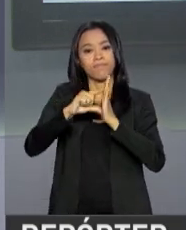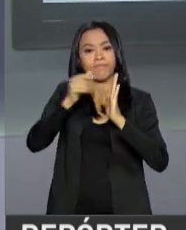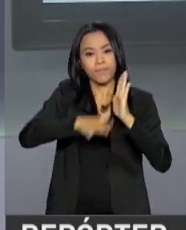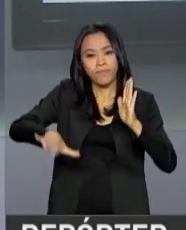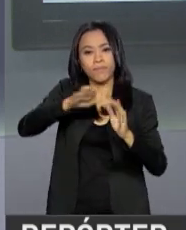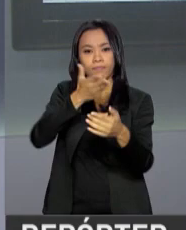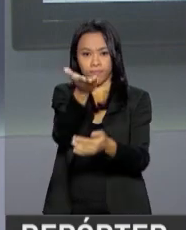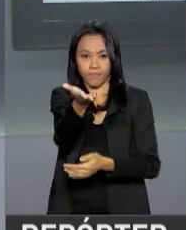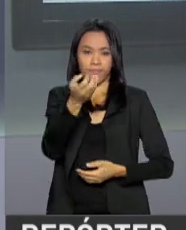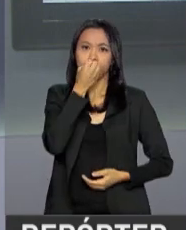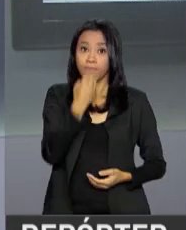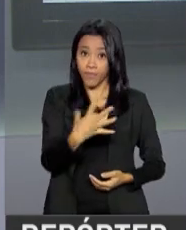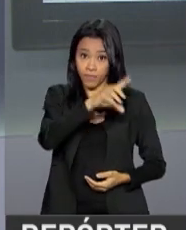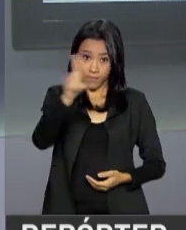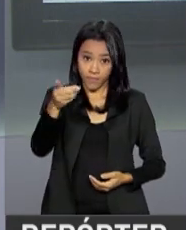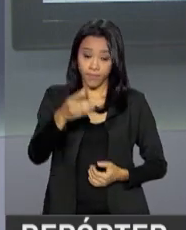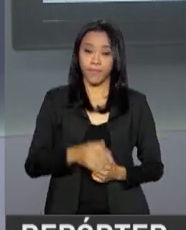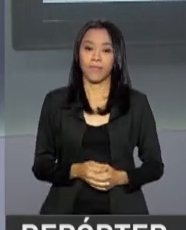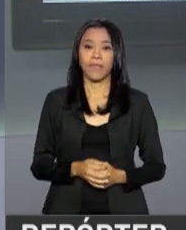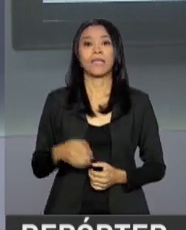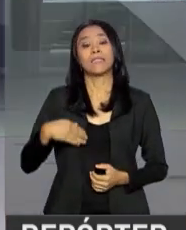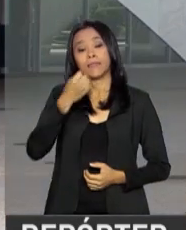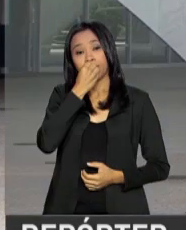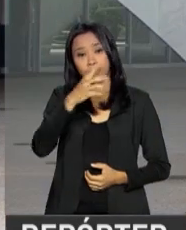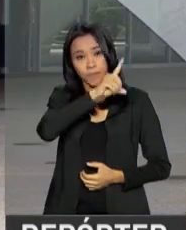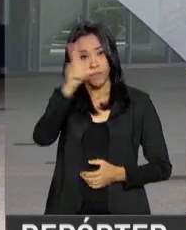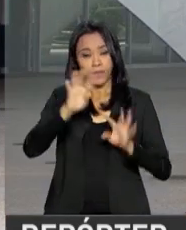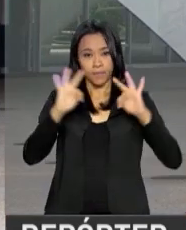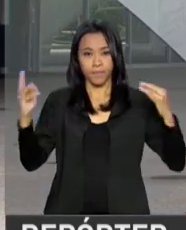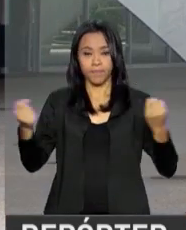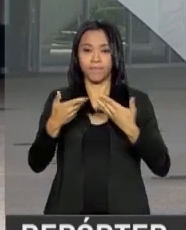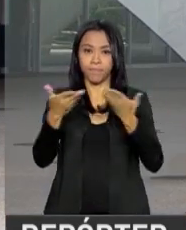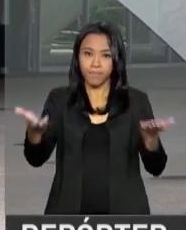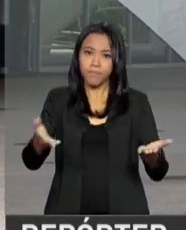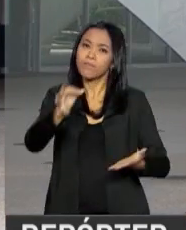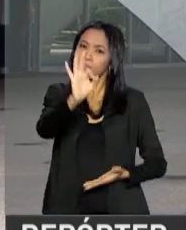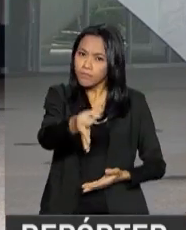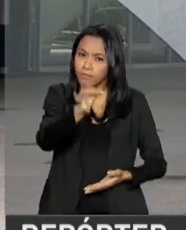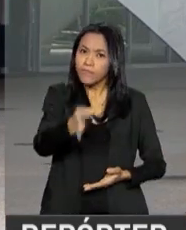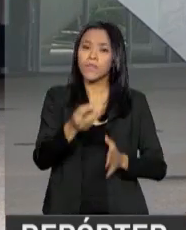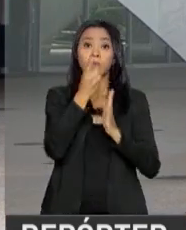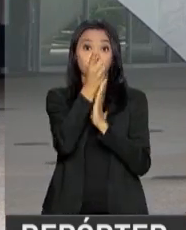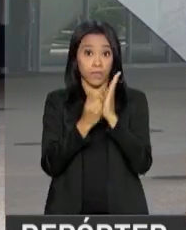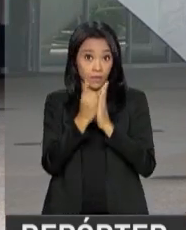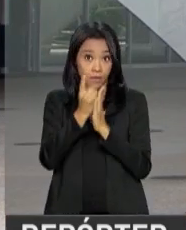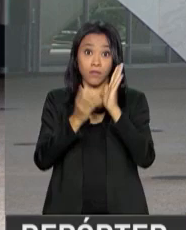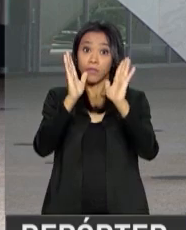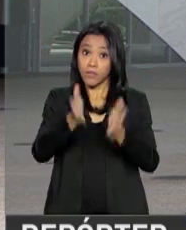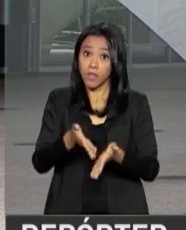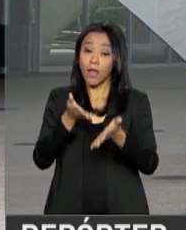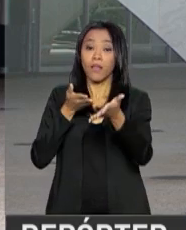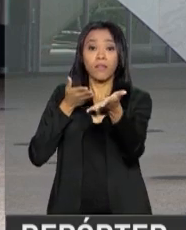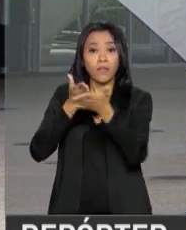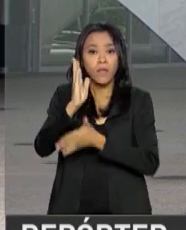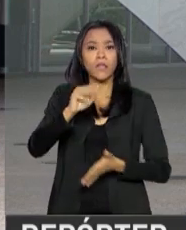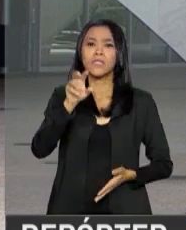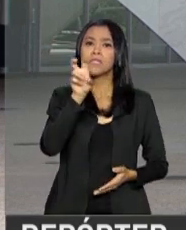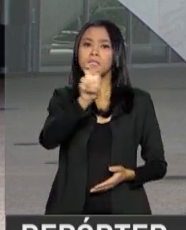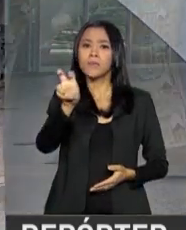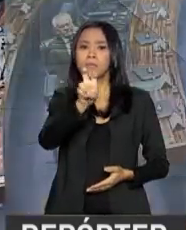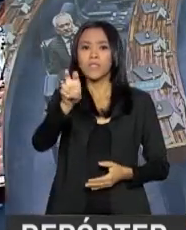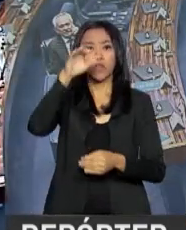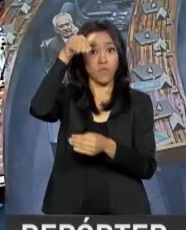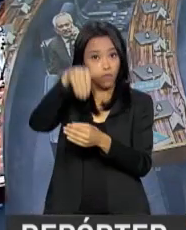Gabriela. Bom dia, Carolina. Um bom dia a todos. É isso mesmo, o decreto foi aprovado com 55